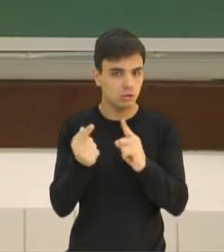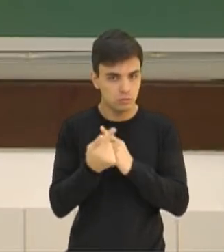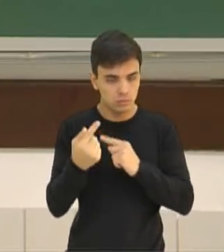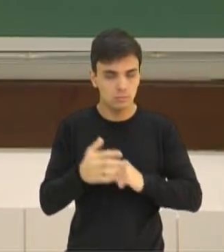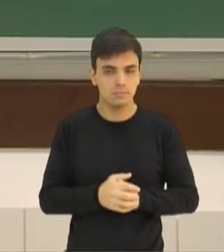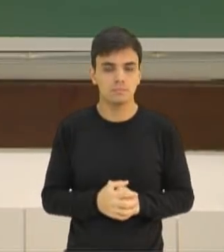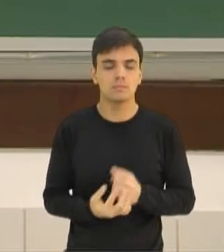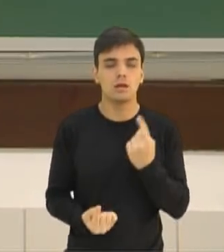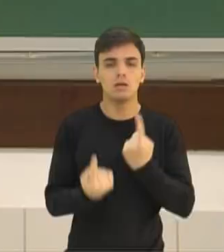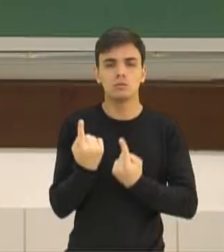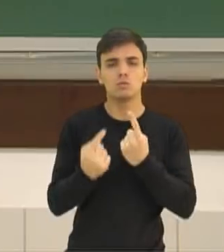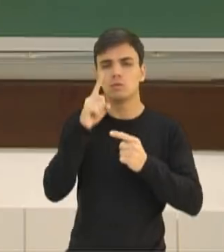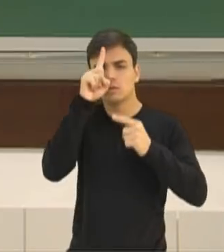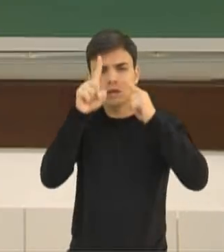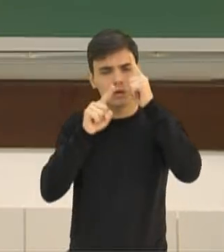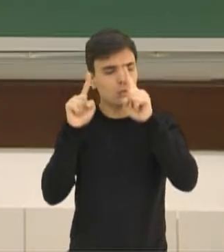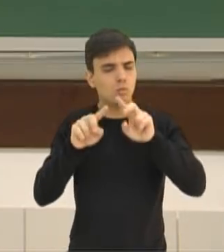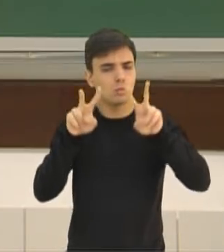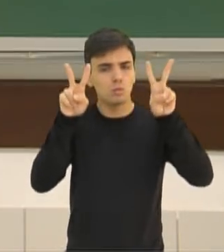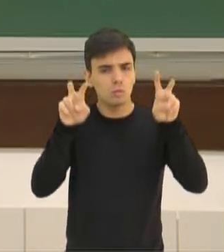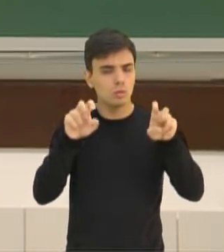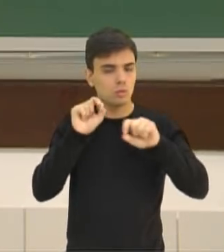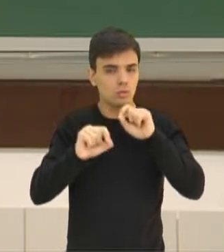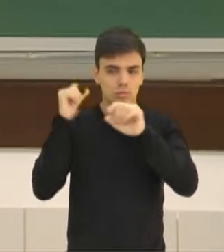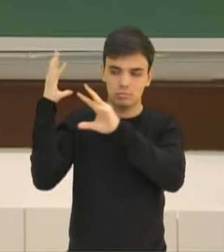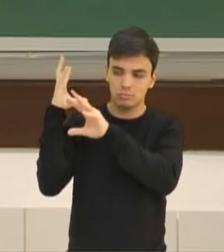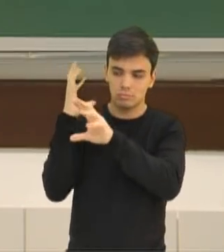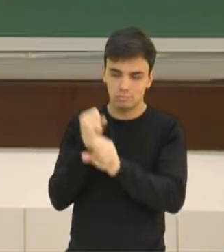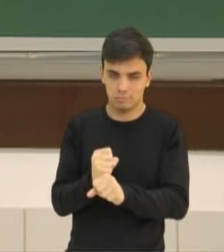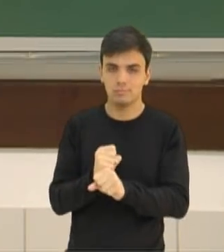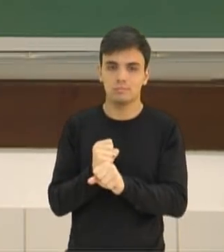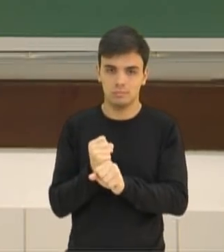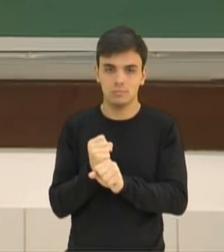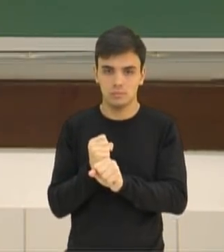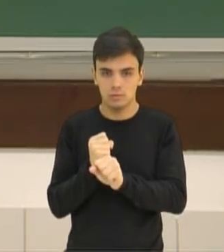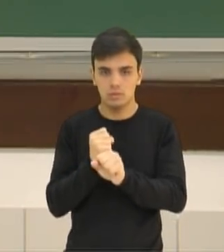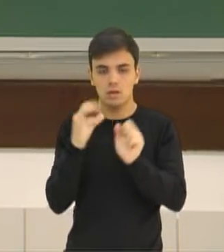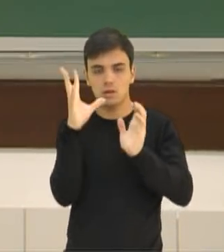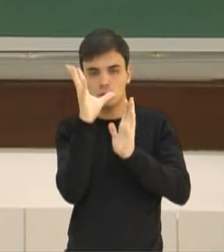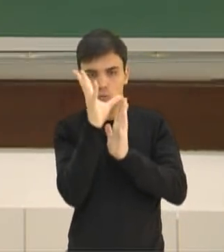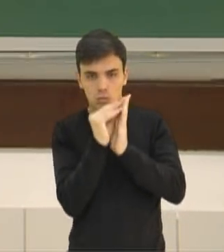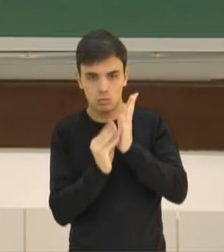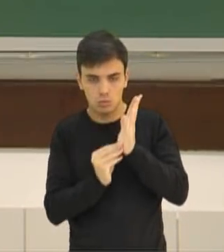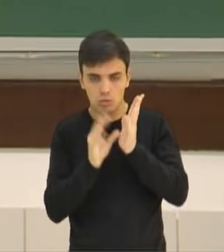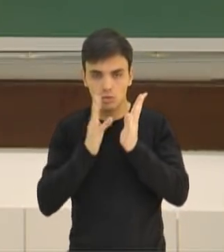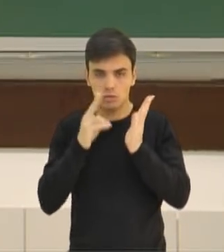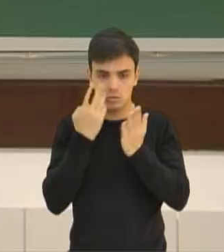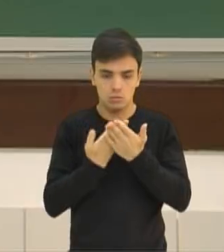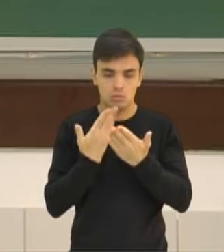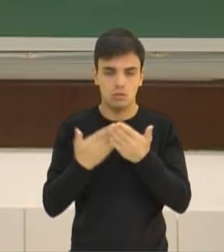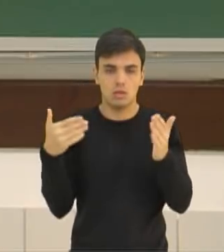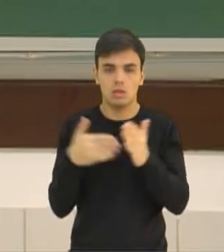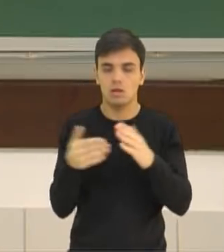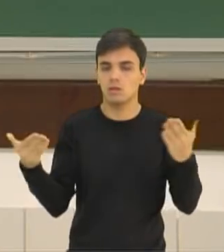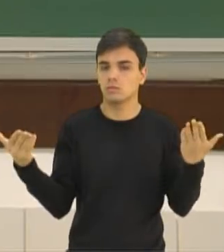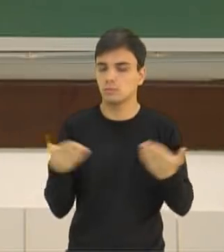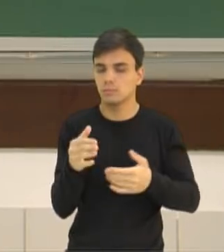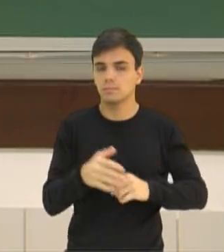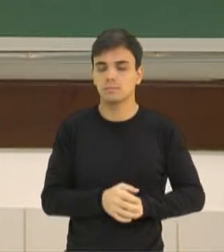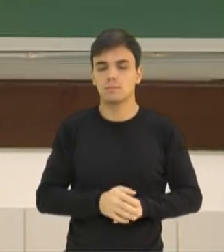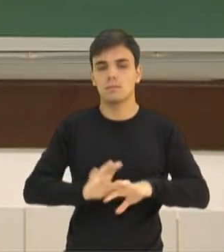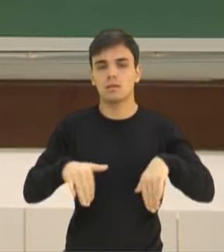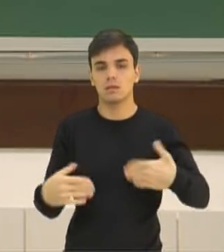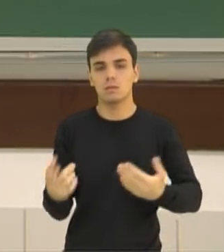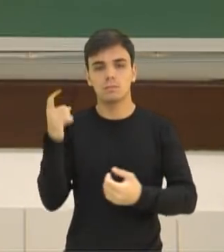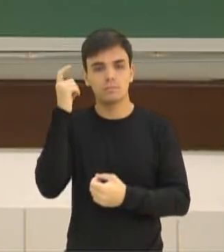Geografia. Qual é a ideia de hoje? A ideia é de retomar um pouquinho os conteúdos que nós vimos aí até agora. Então vamos